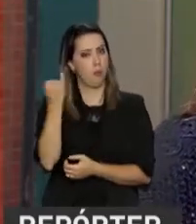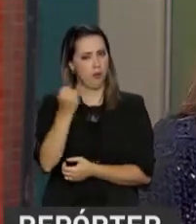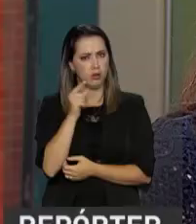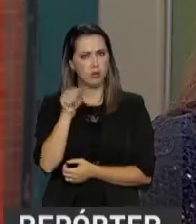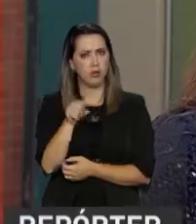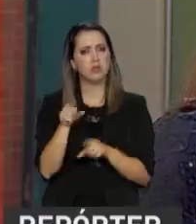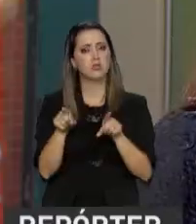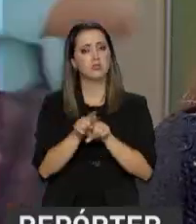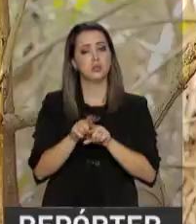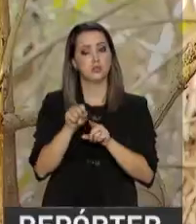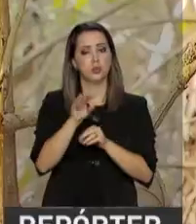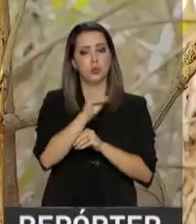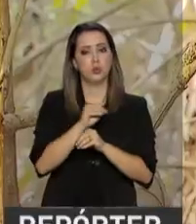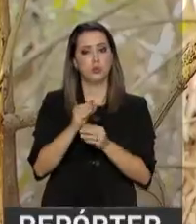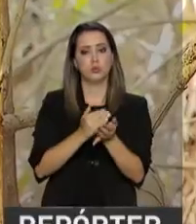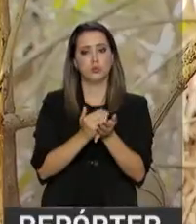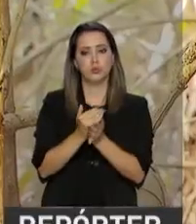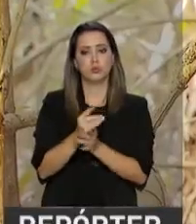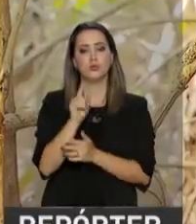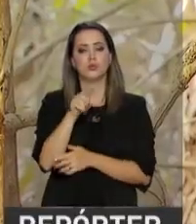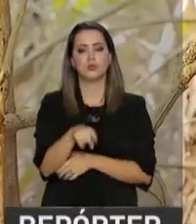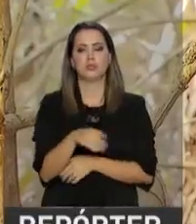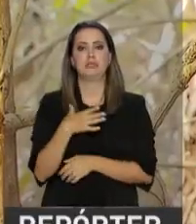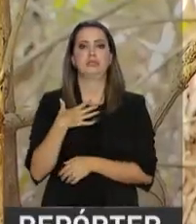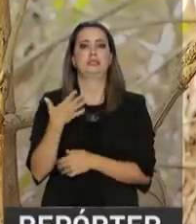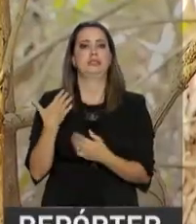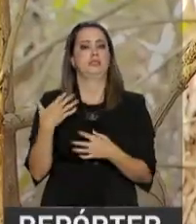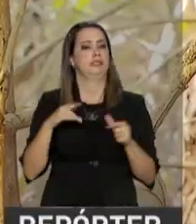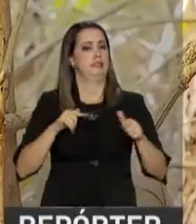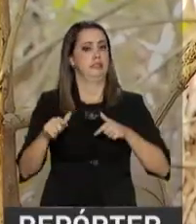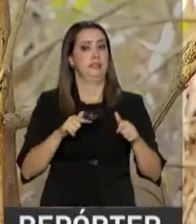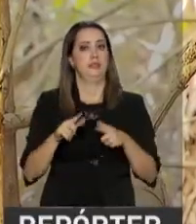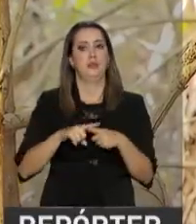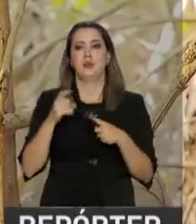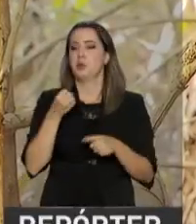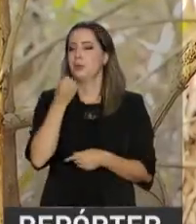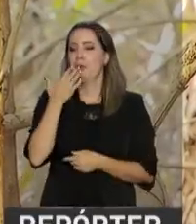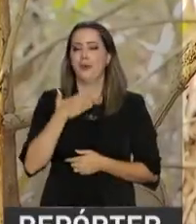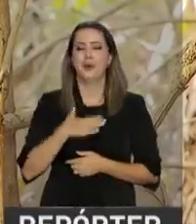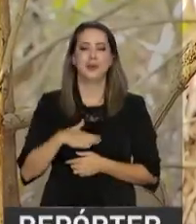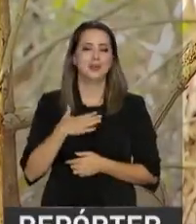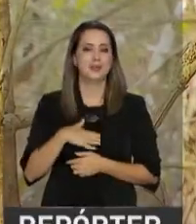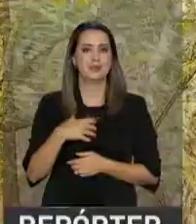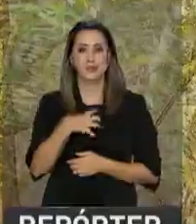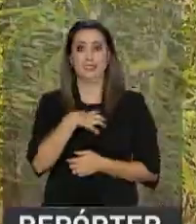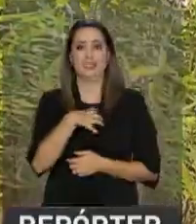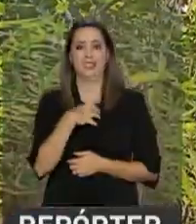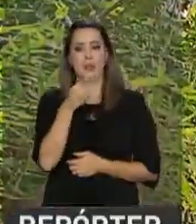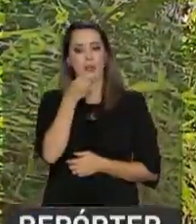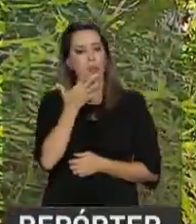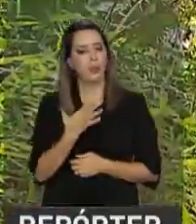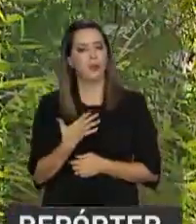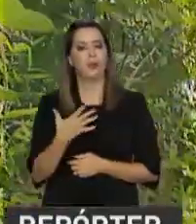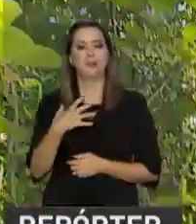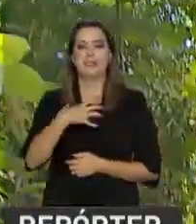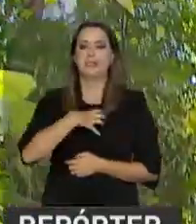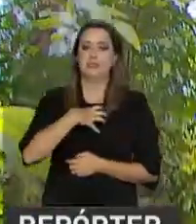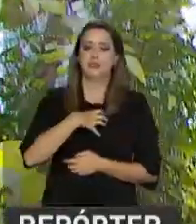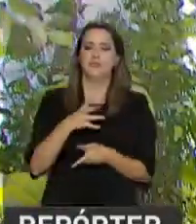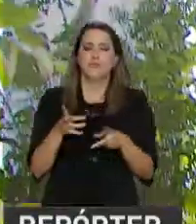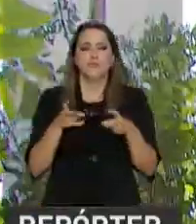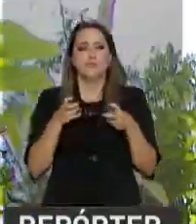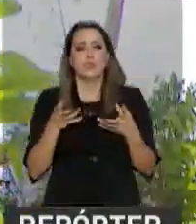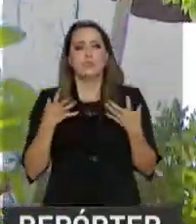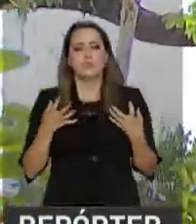preservação das nascentes é trabalhoso mas é muito gostoso é muito agradável olha o cálculo estamos realmente transmite uma sensação de